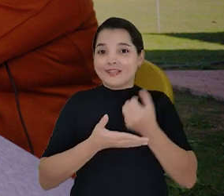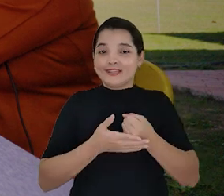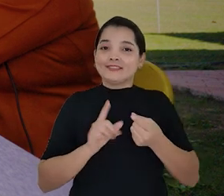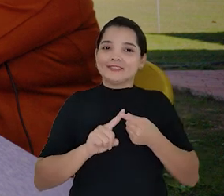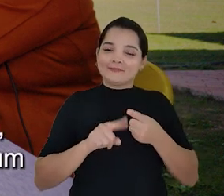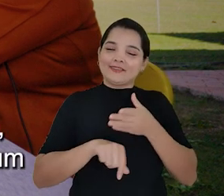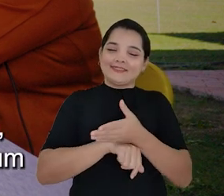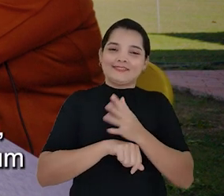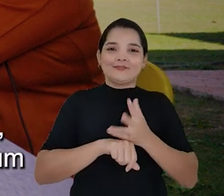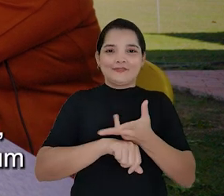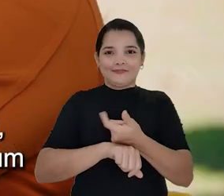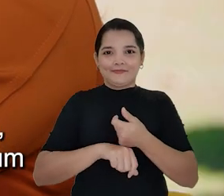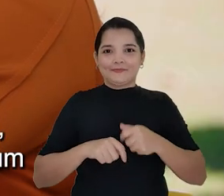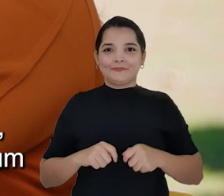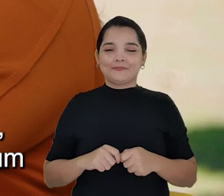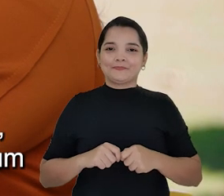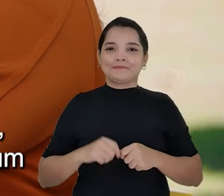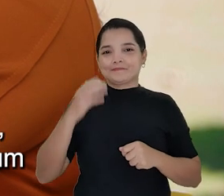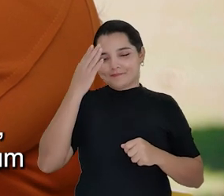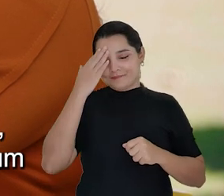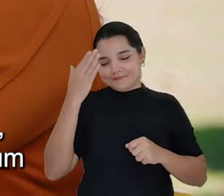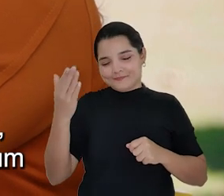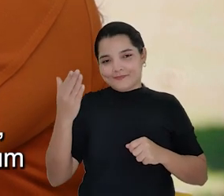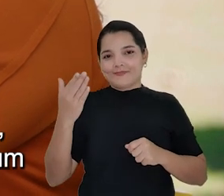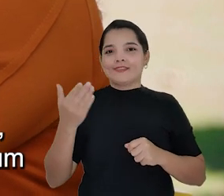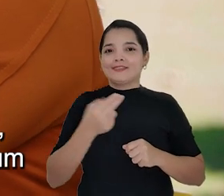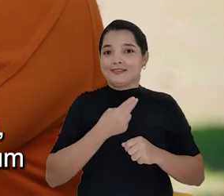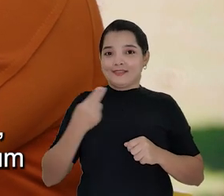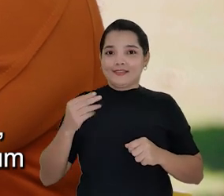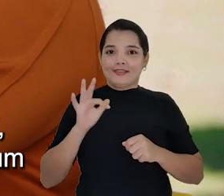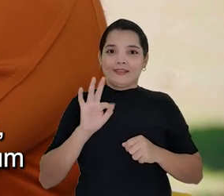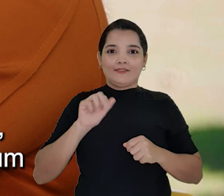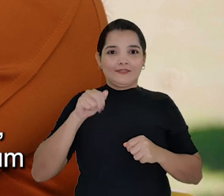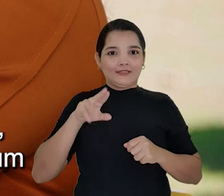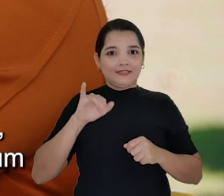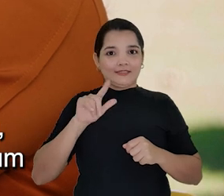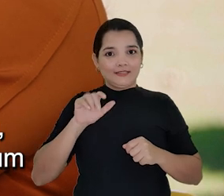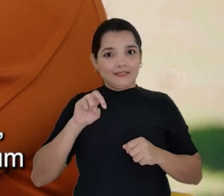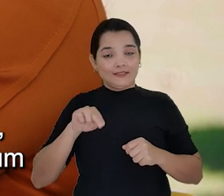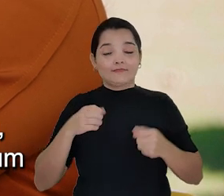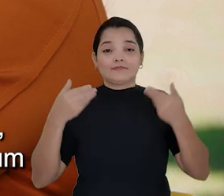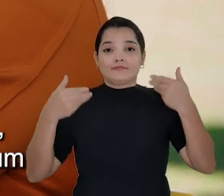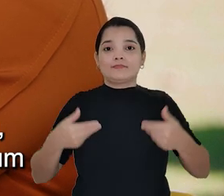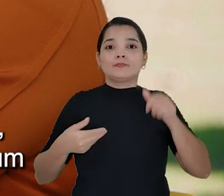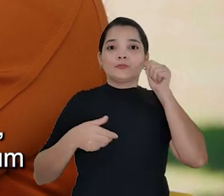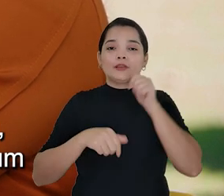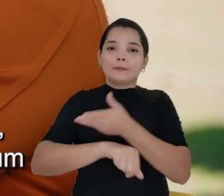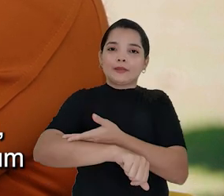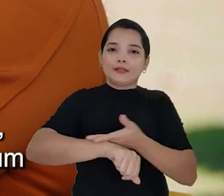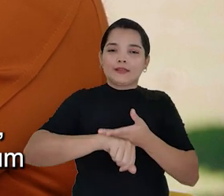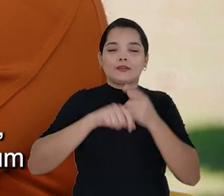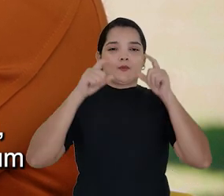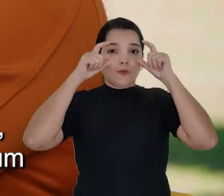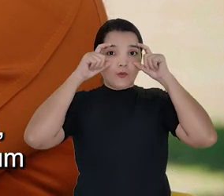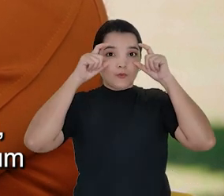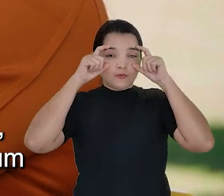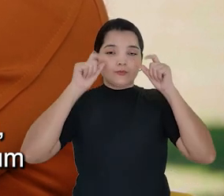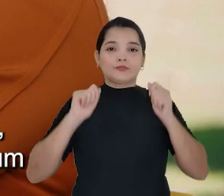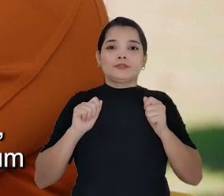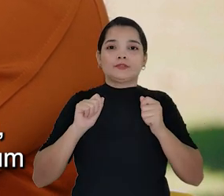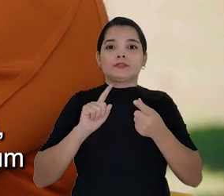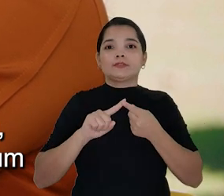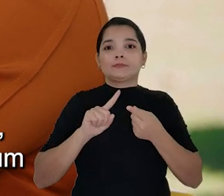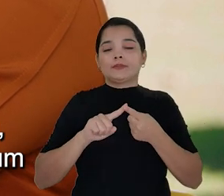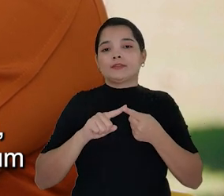nosso podcast e do evento Obrigada Isa eu sou Francilene Garcia Eu sou uma mulher branca uso